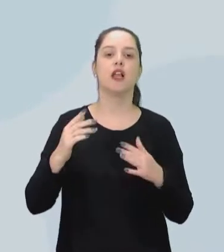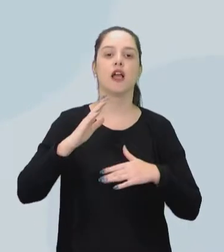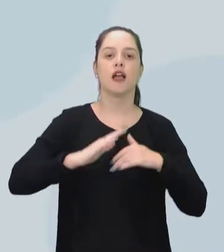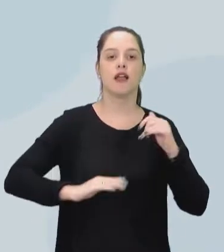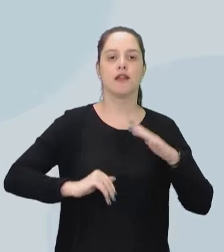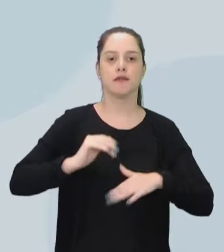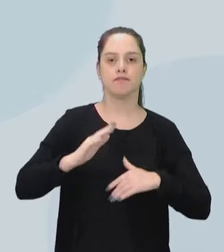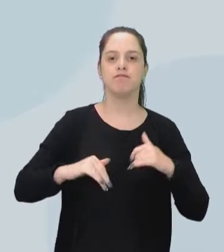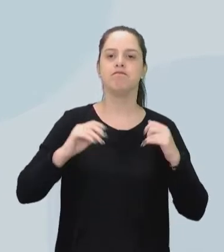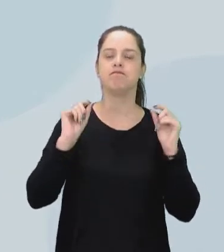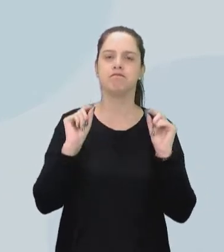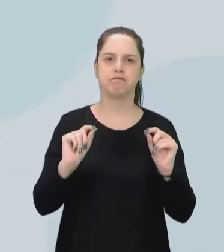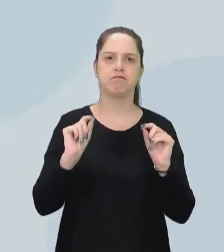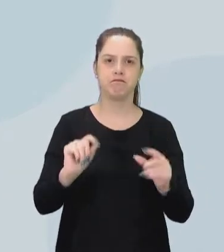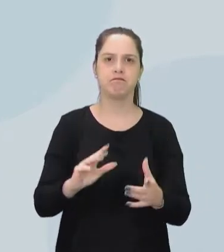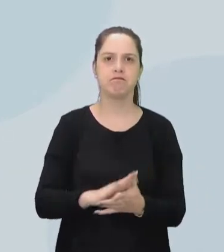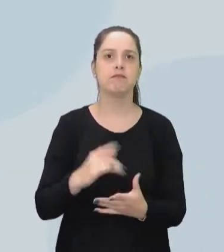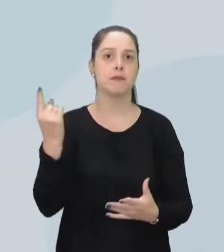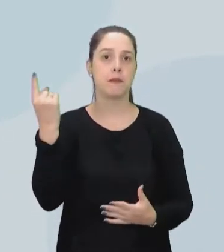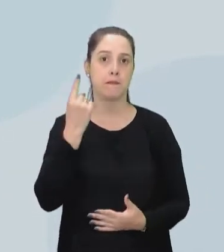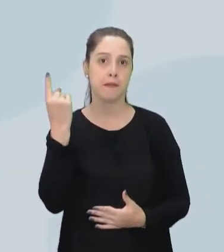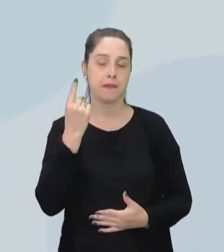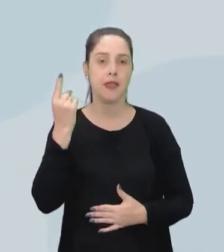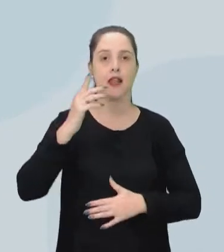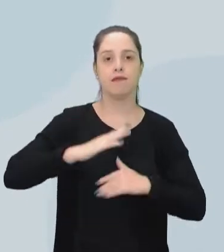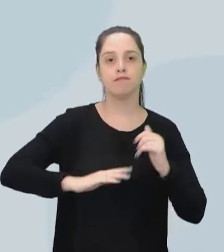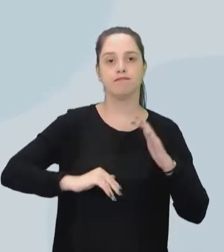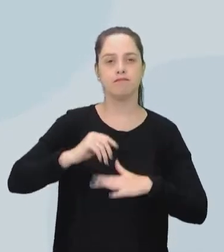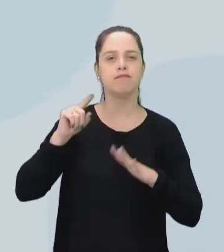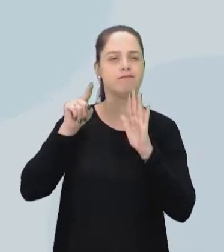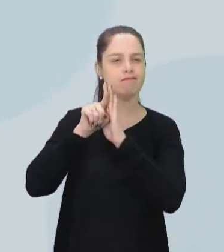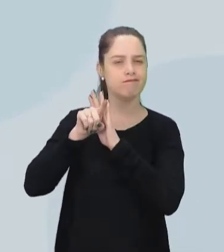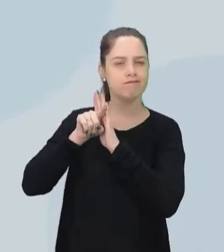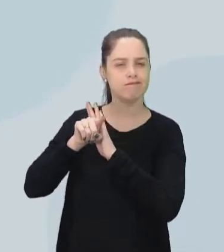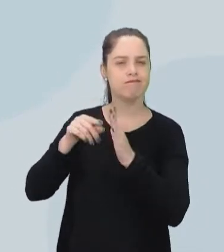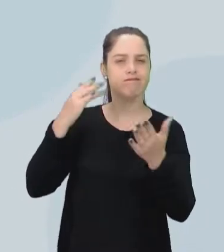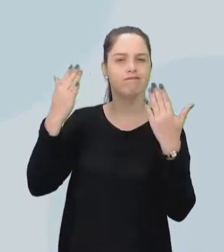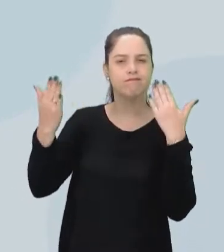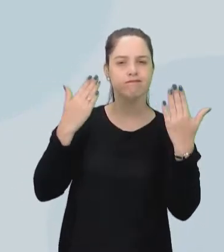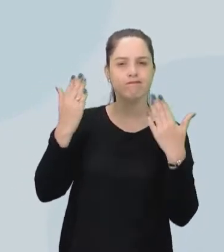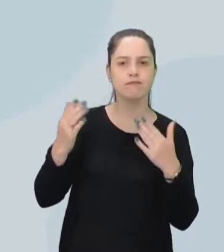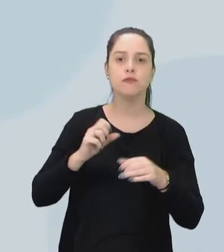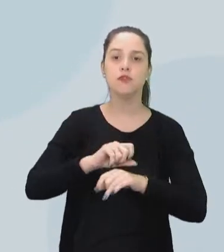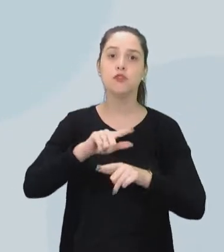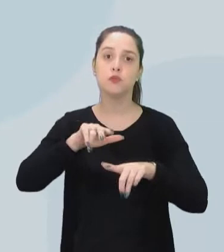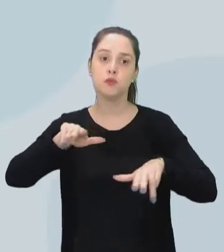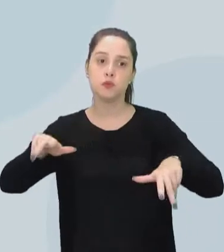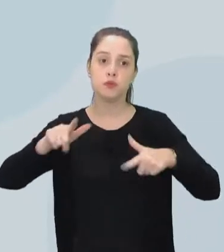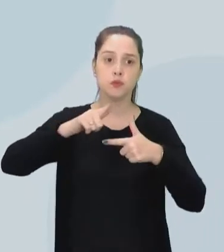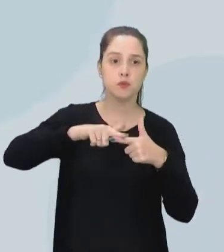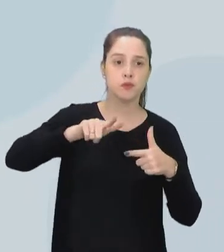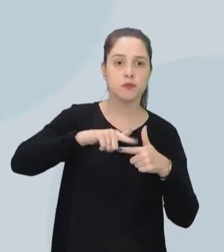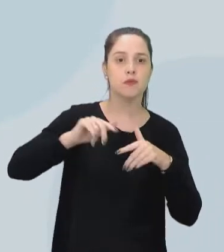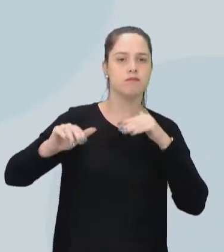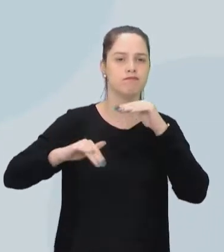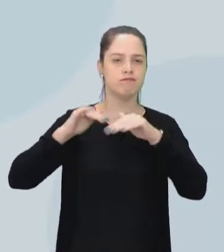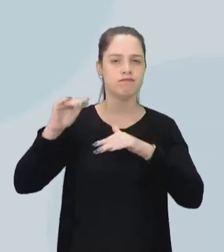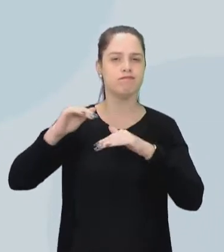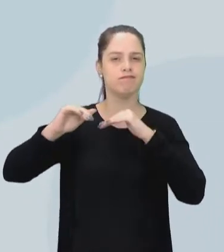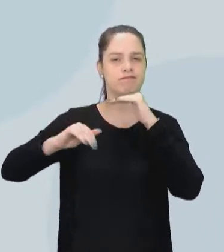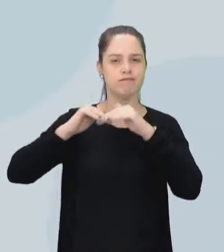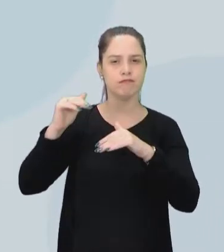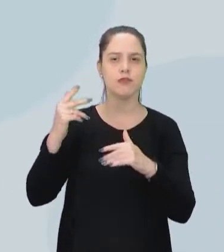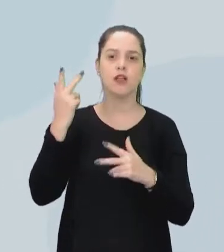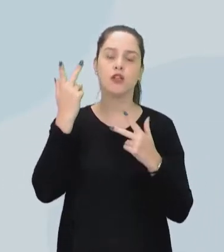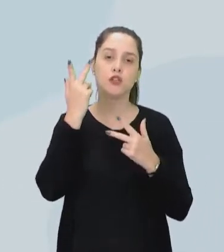habilidades rapidinho. A nossa primeira habilidade é investigar, analisar situações, problema e processos de natureza